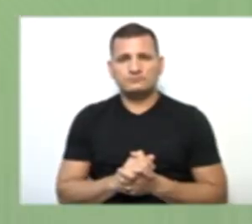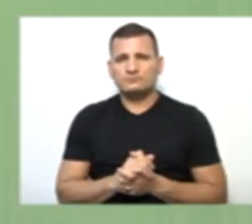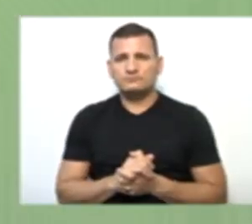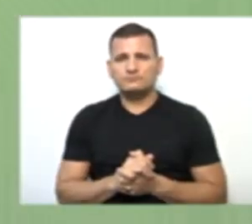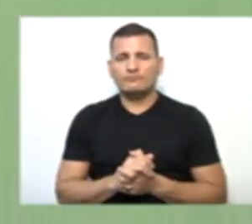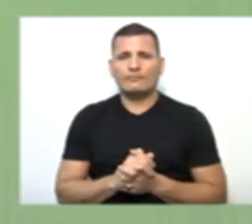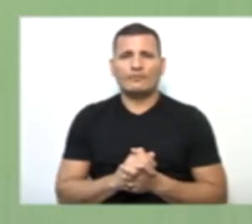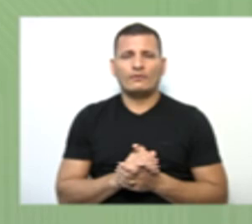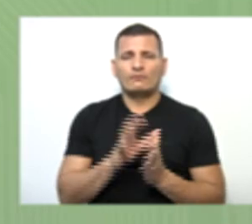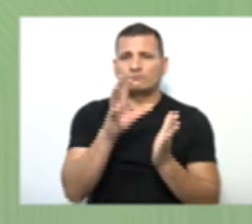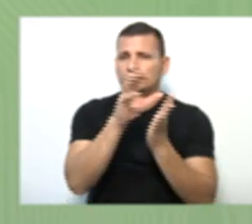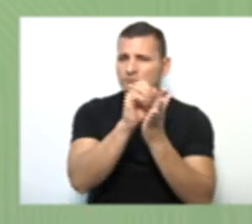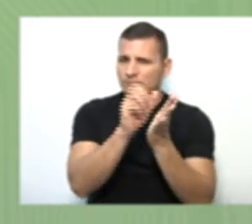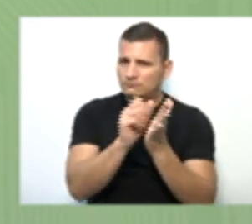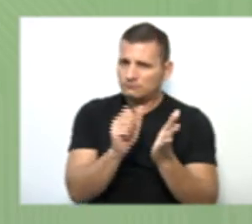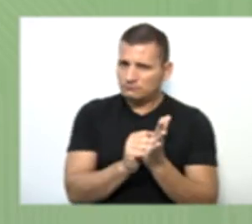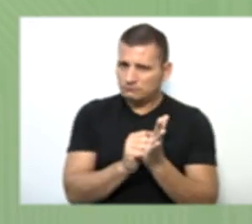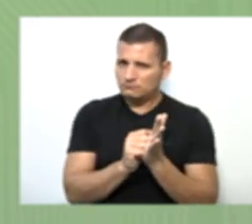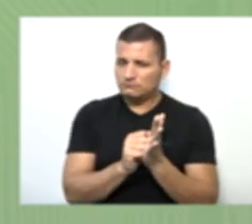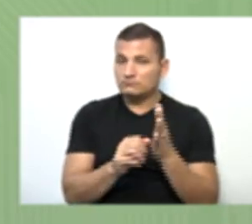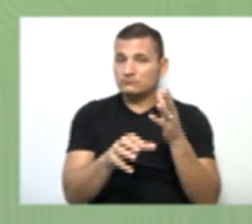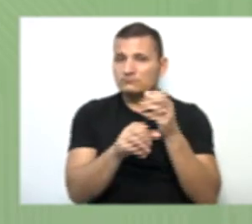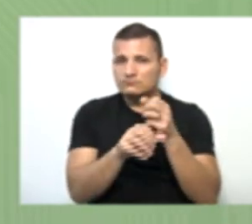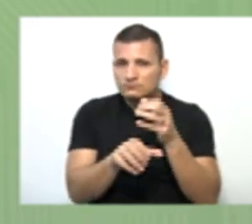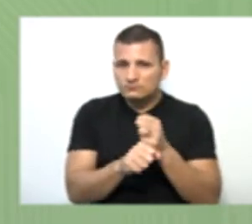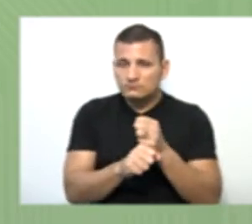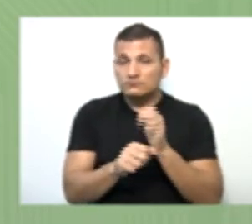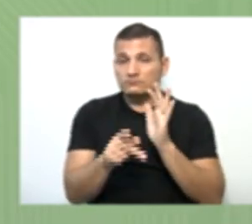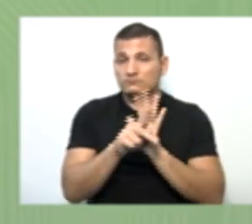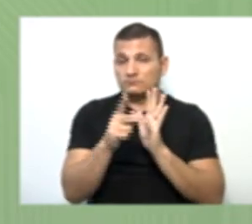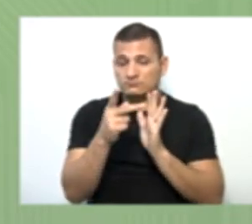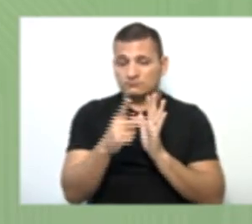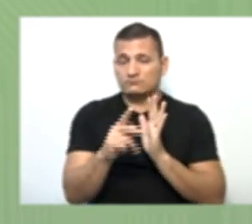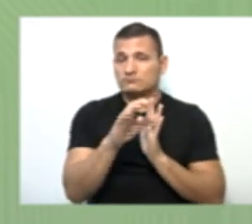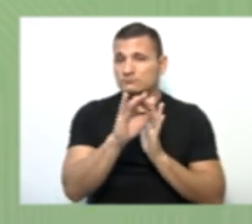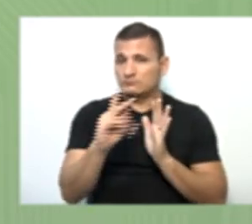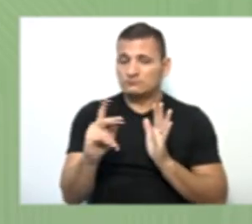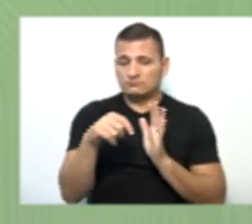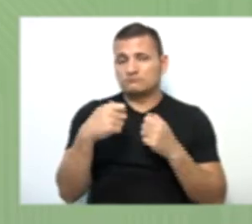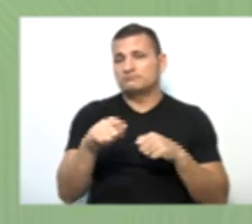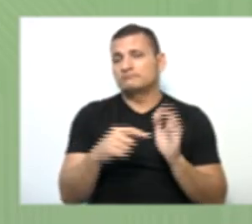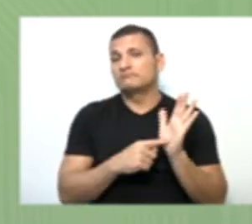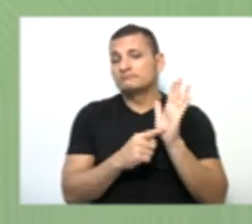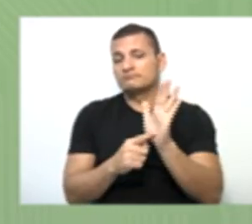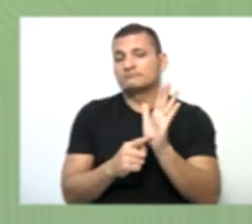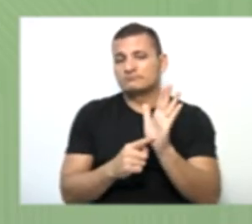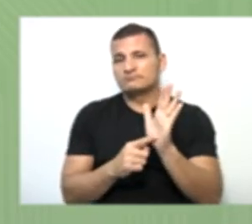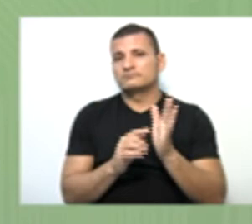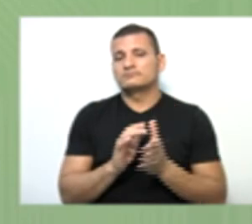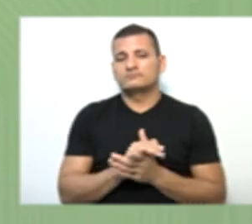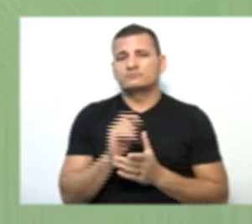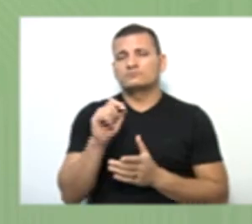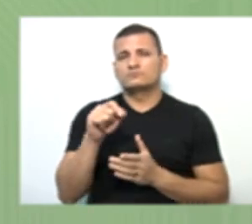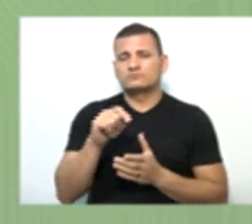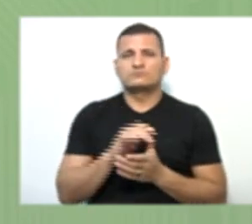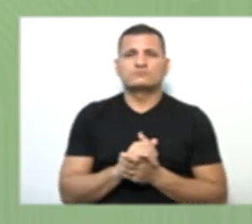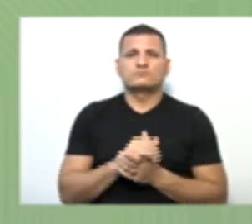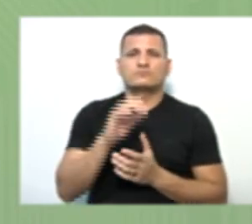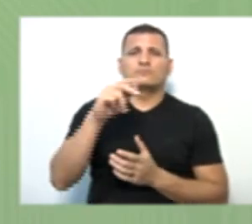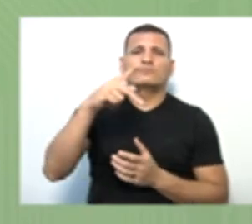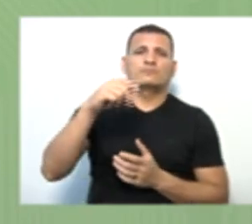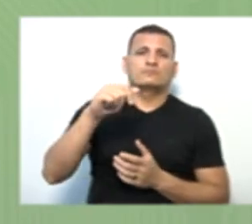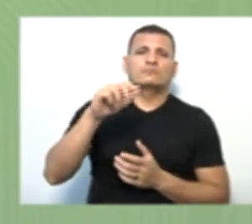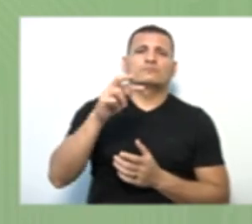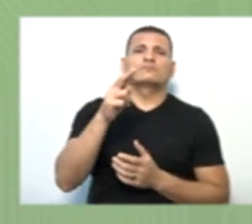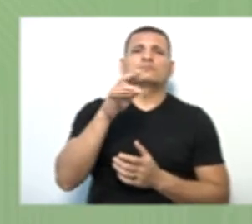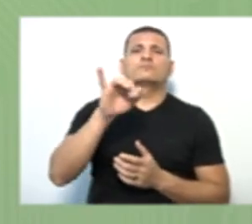cooperativas deve evidenciar os componentes patrimoniais. Então, vejamos, aí eu tenho o